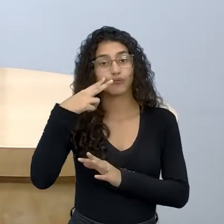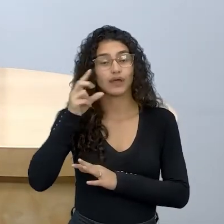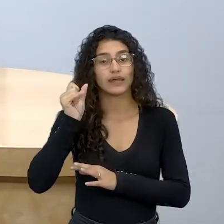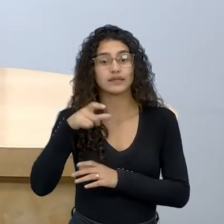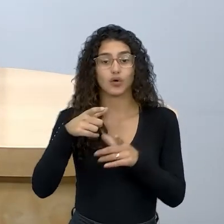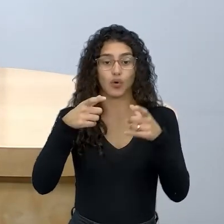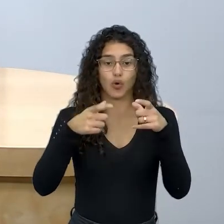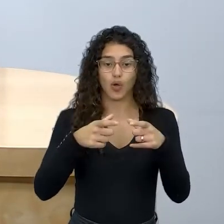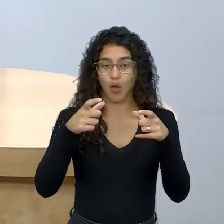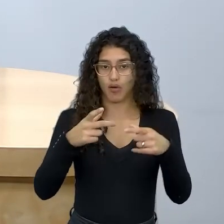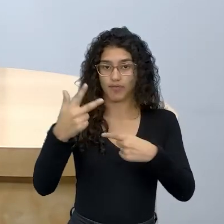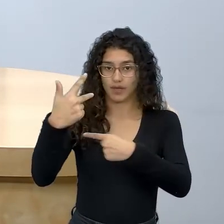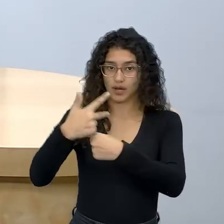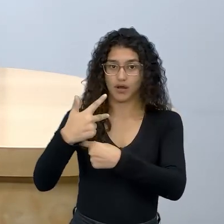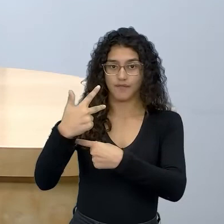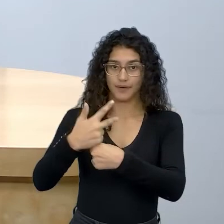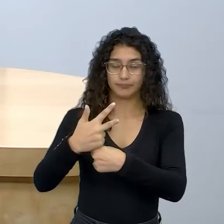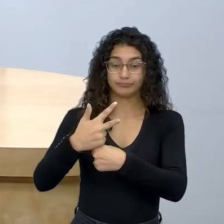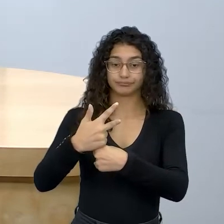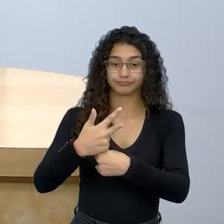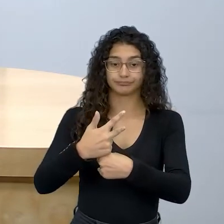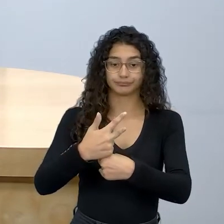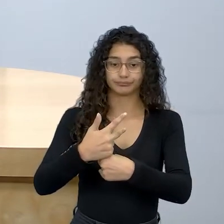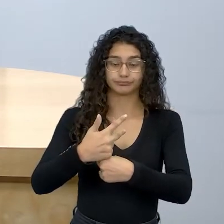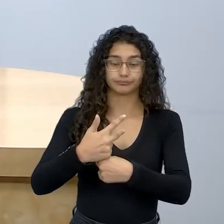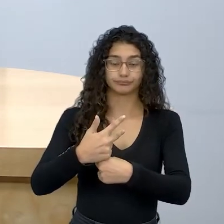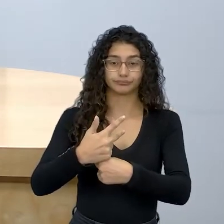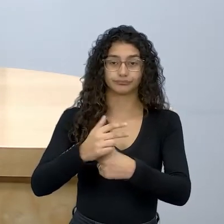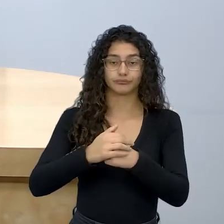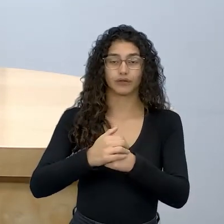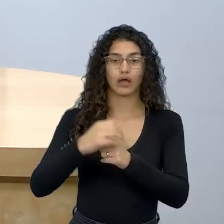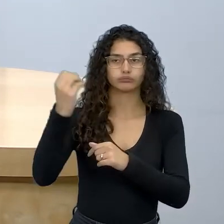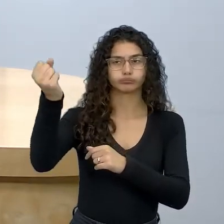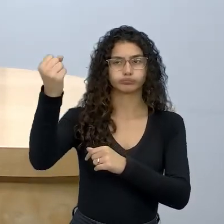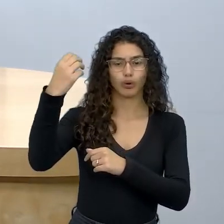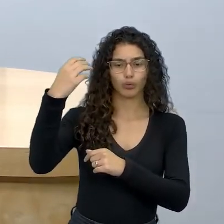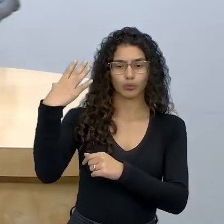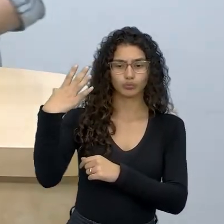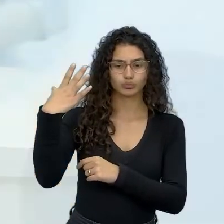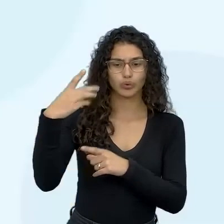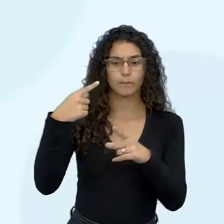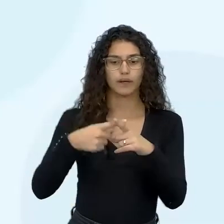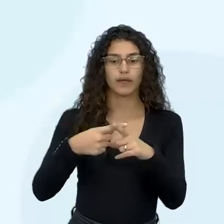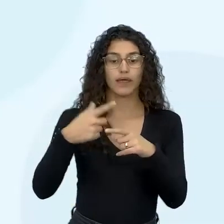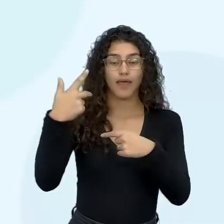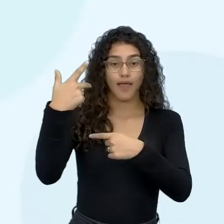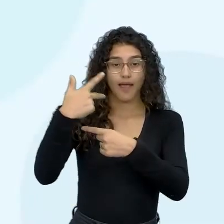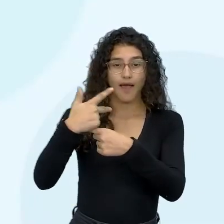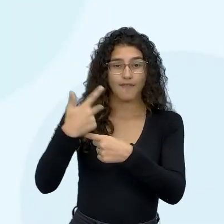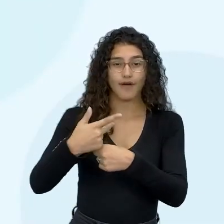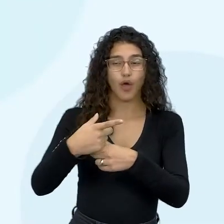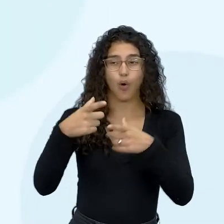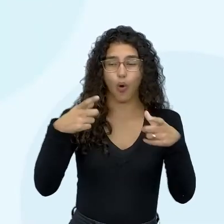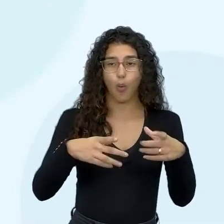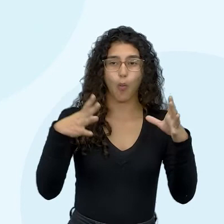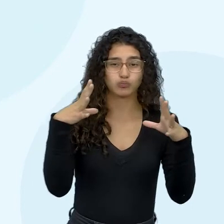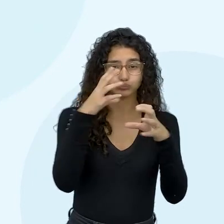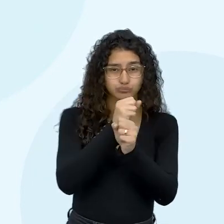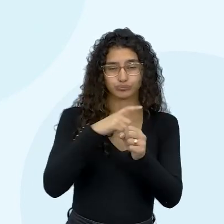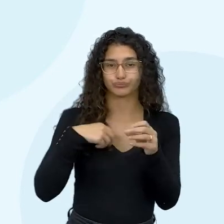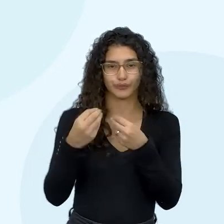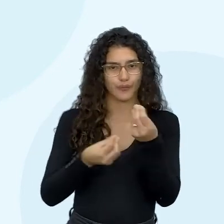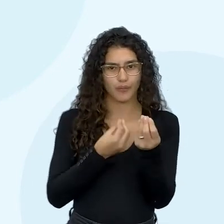verificar se o local, a iluminação dele, tá? Porque também gravar no lugar escuro não